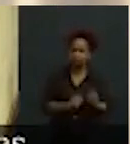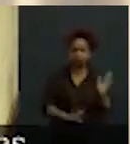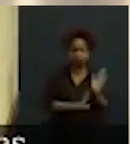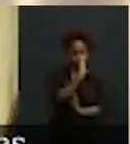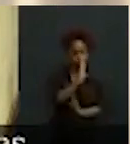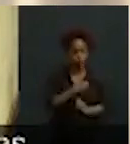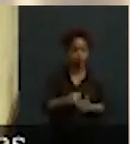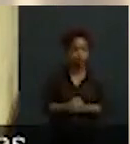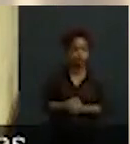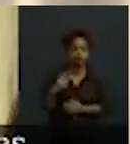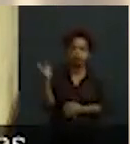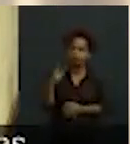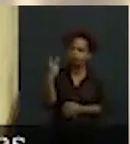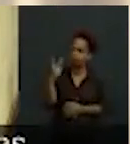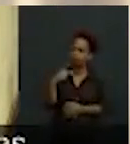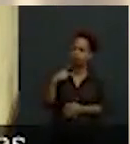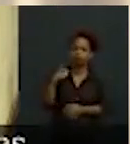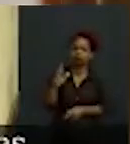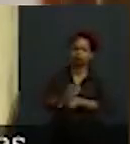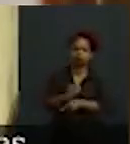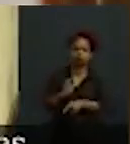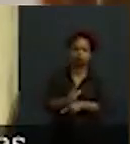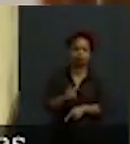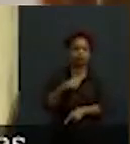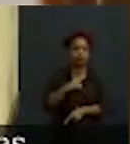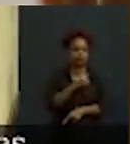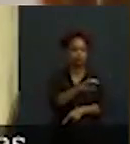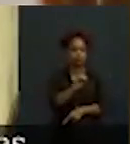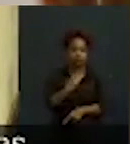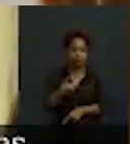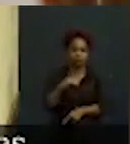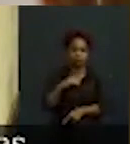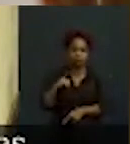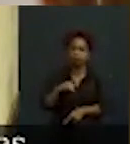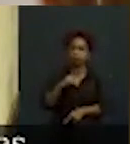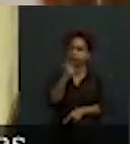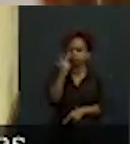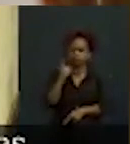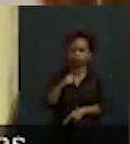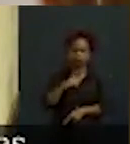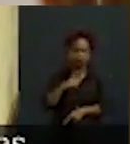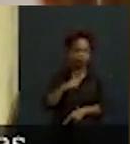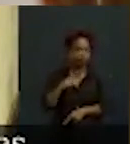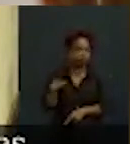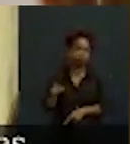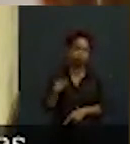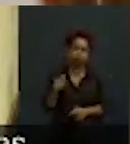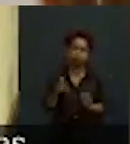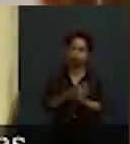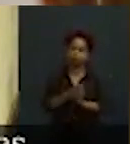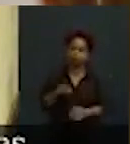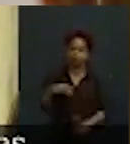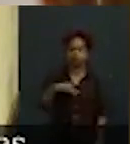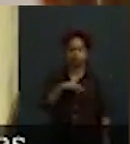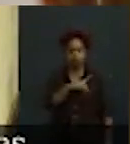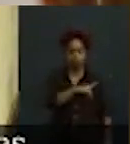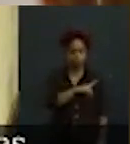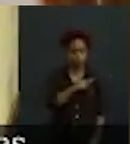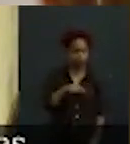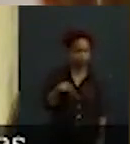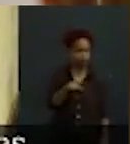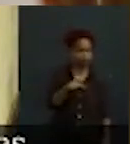superação. Valorosas contribuições de membros e servidores aos propósitos maiores do Ministério Público